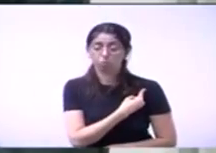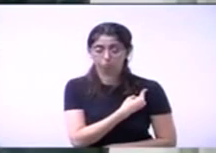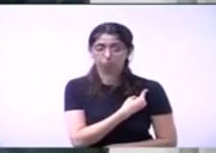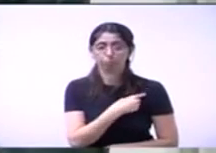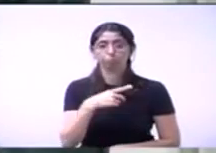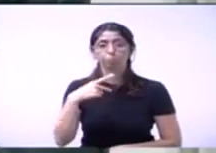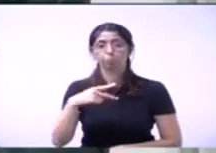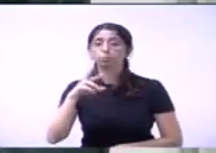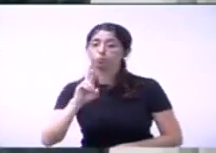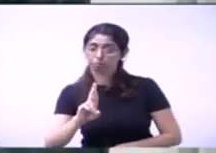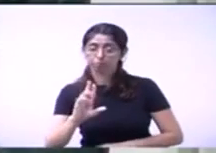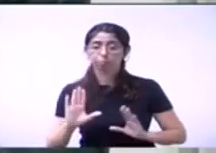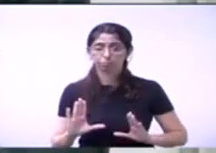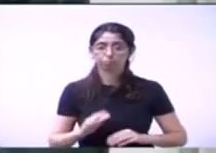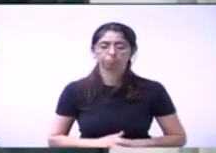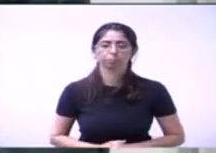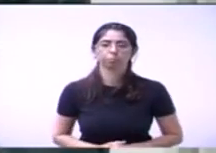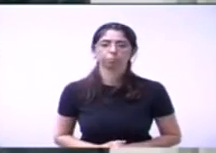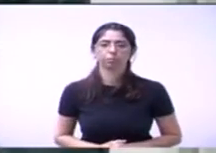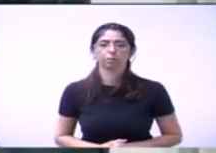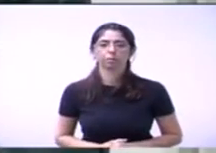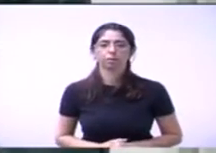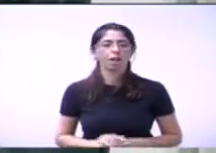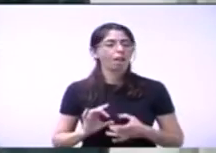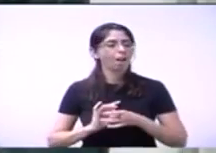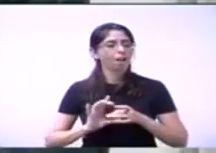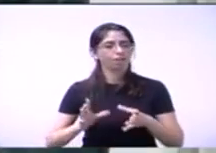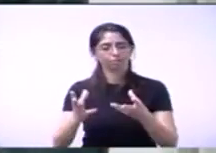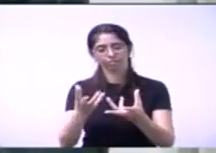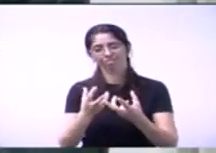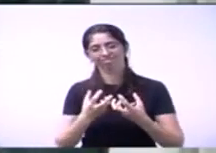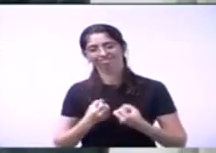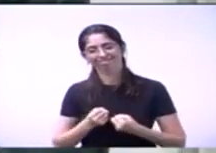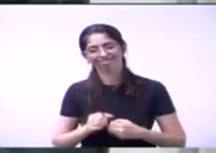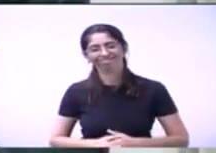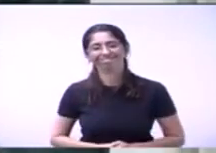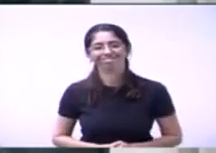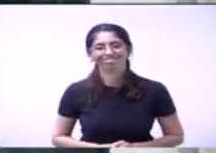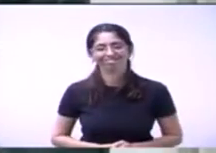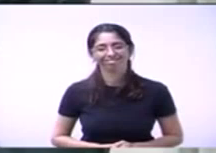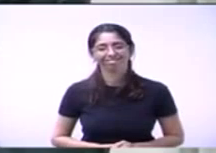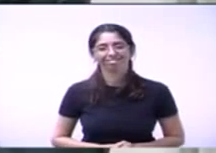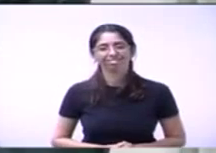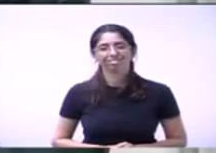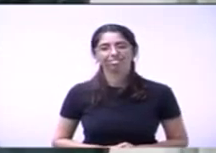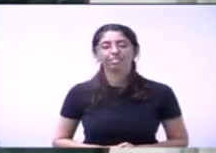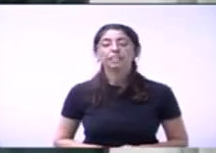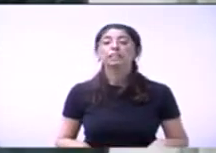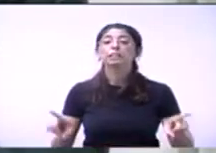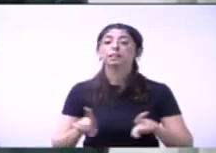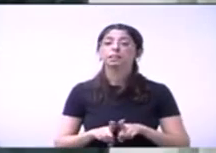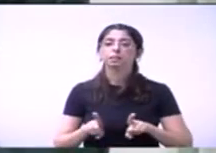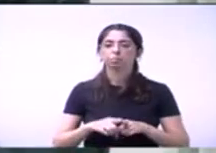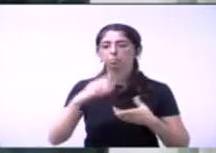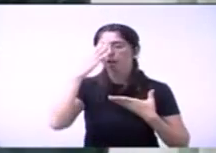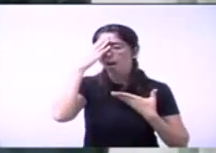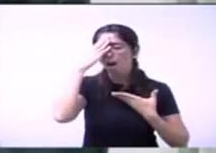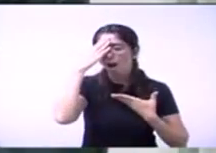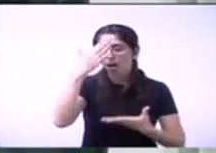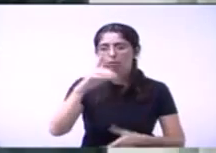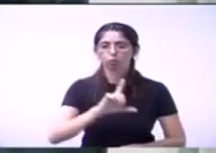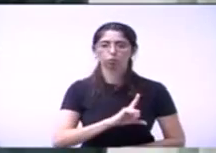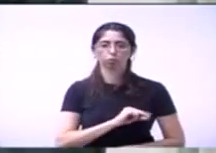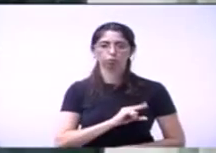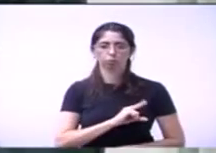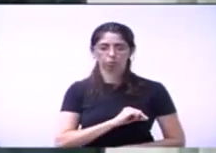também quero fazer menção e defender aqui e enaltecer a firmeza do vereador Custódio, a firmeza